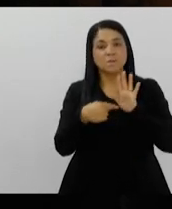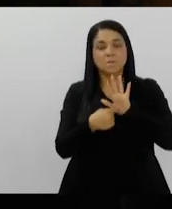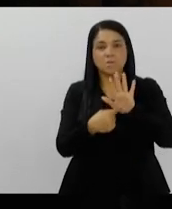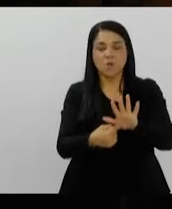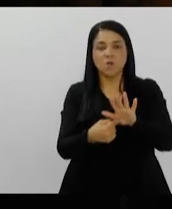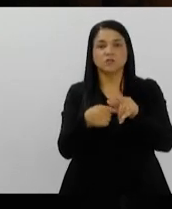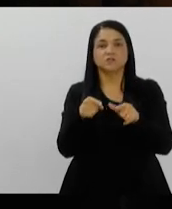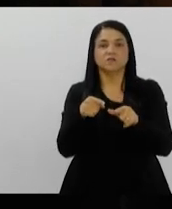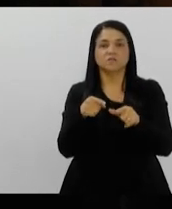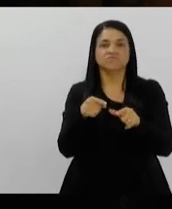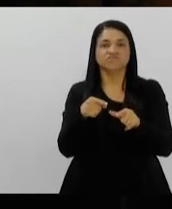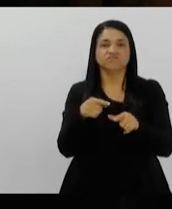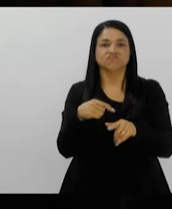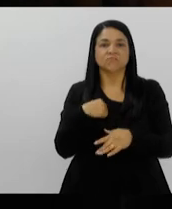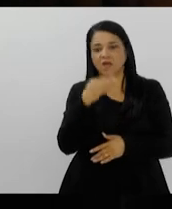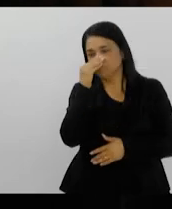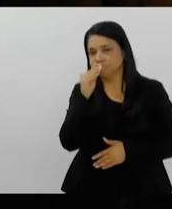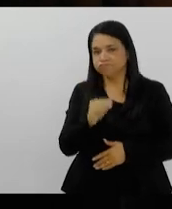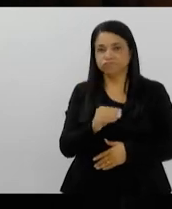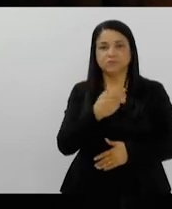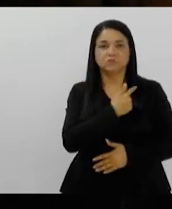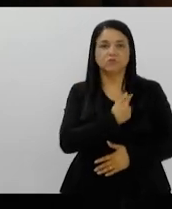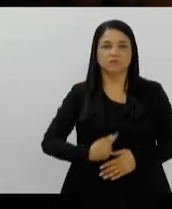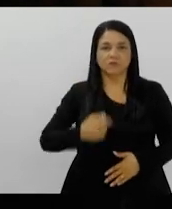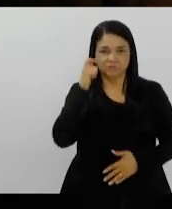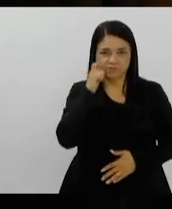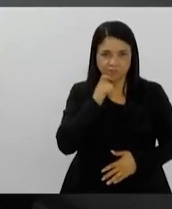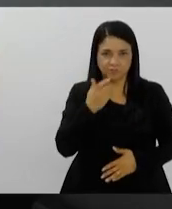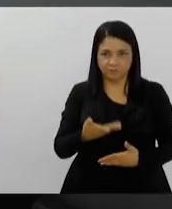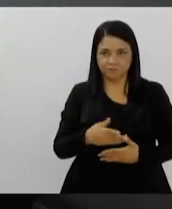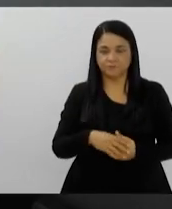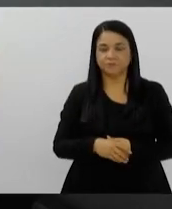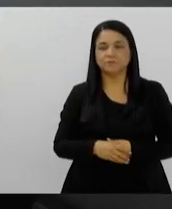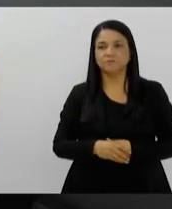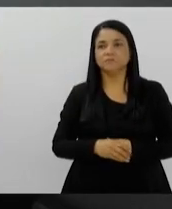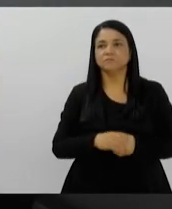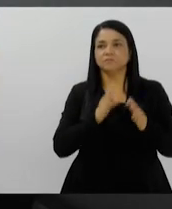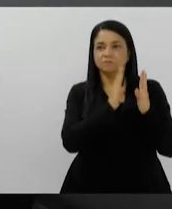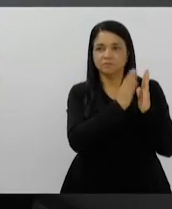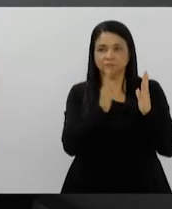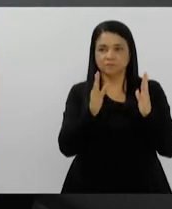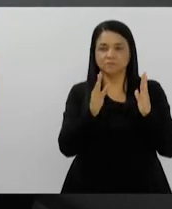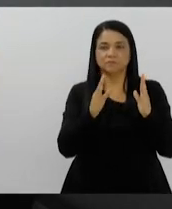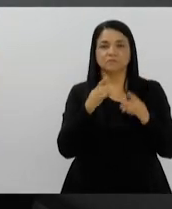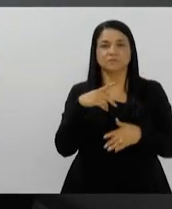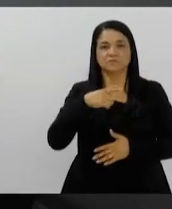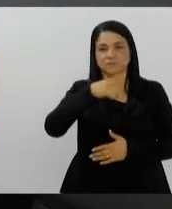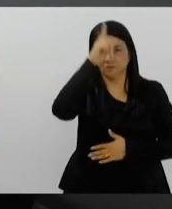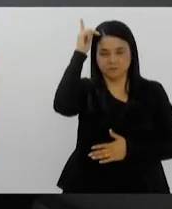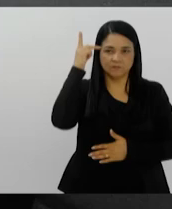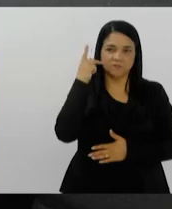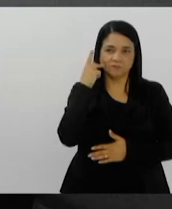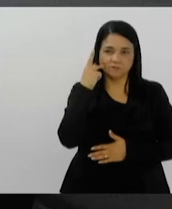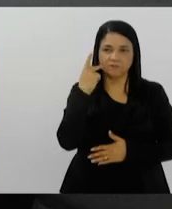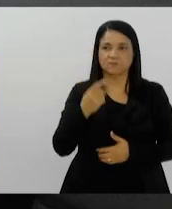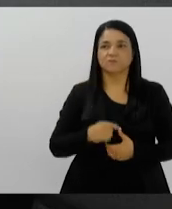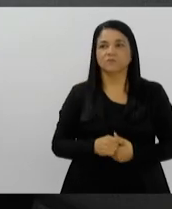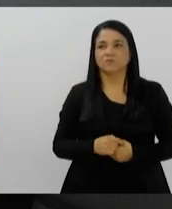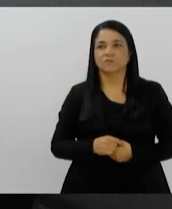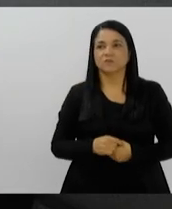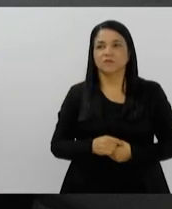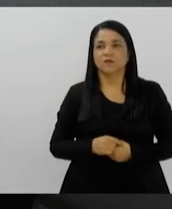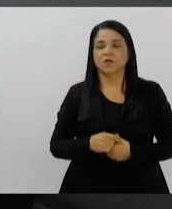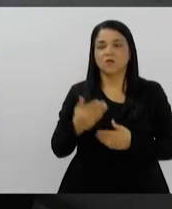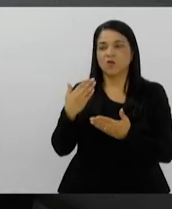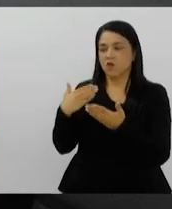a mediocridade do governo Cláudio Castro. Pela ordem, deputado Luiz Paulo. Senhora presidente, duas coisas. Conversava